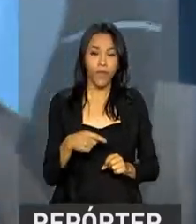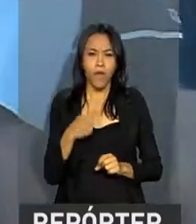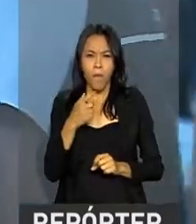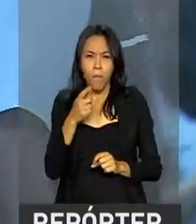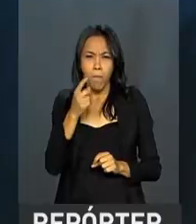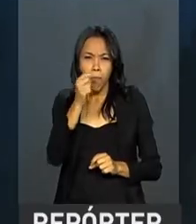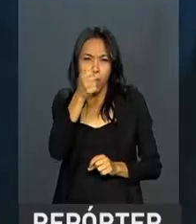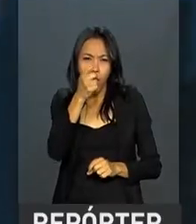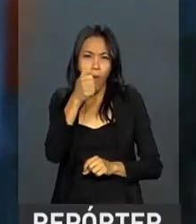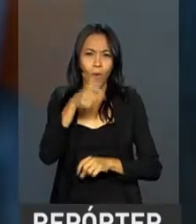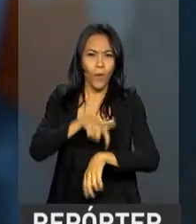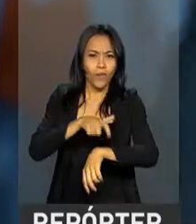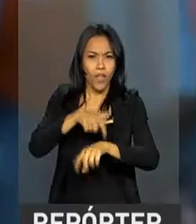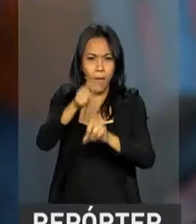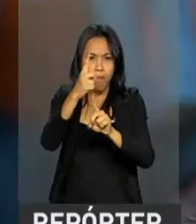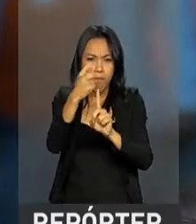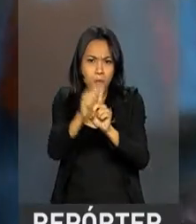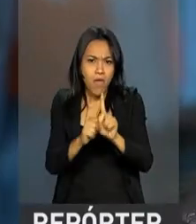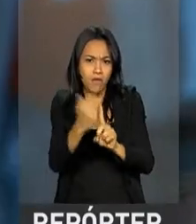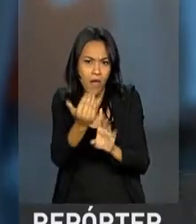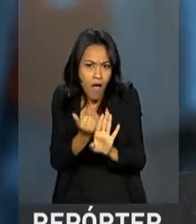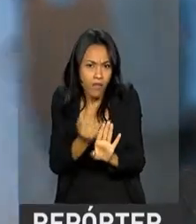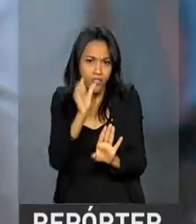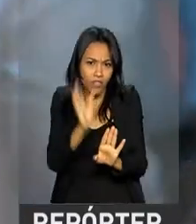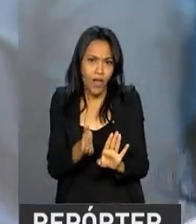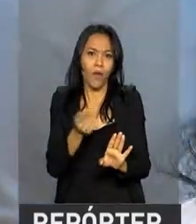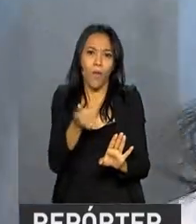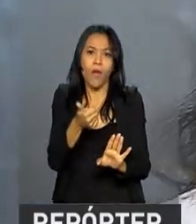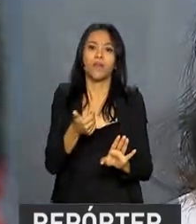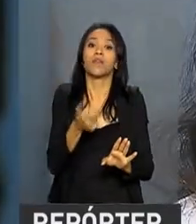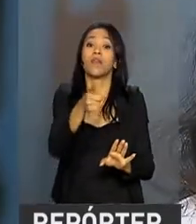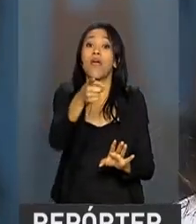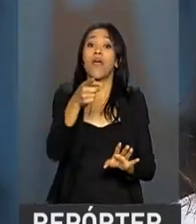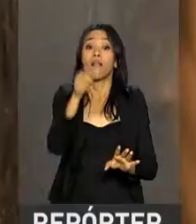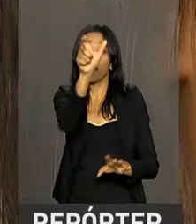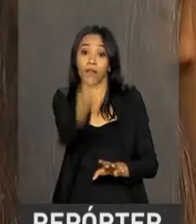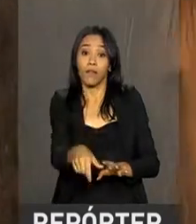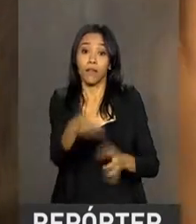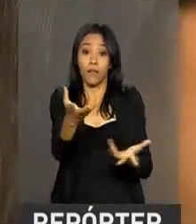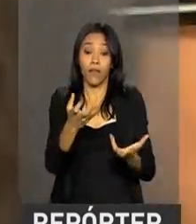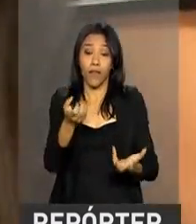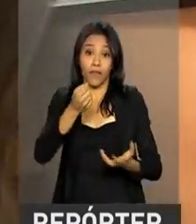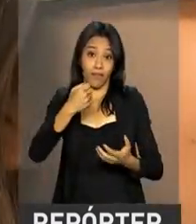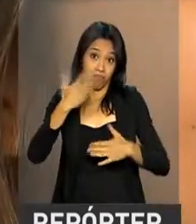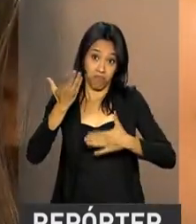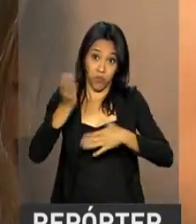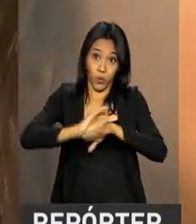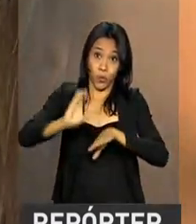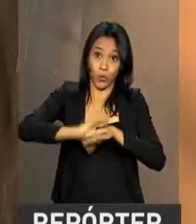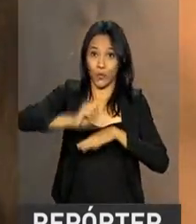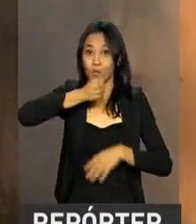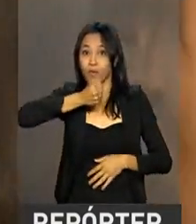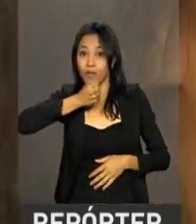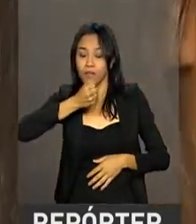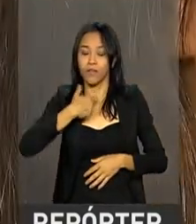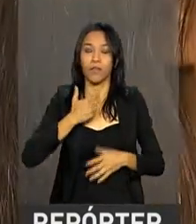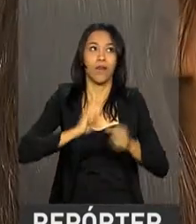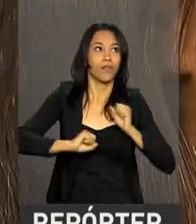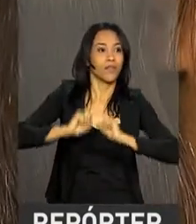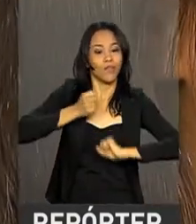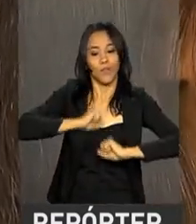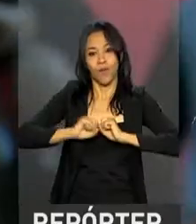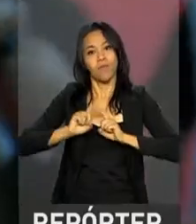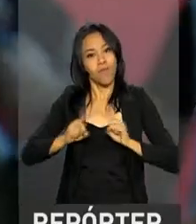para o enem a estudante fernanda de 17 anos pretende fazer jornalismo se diz ansiosa mais